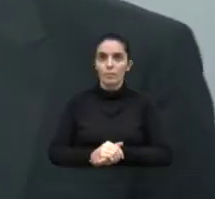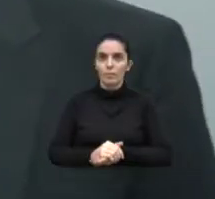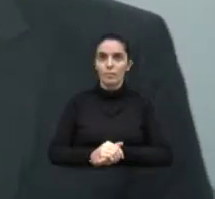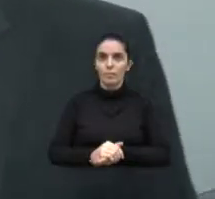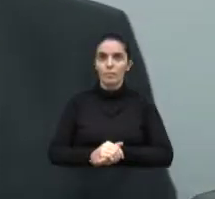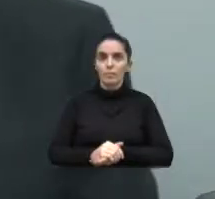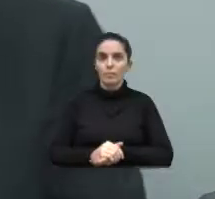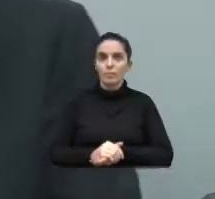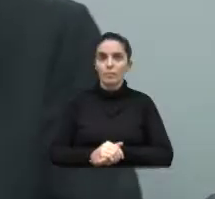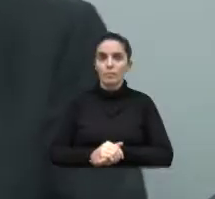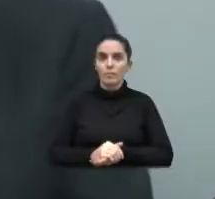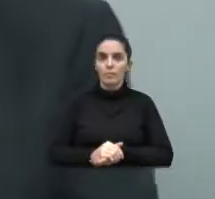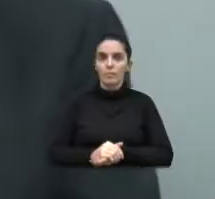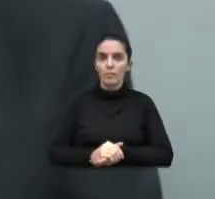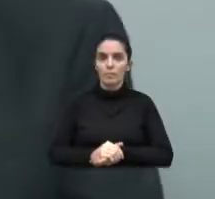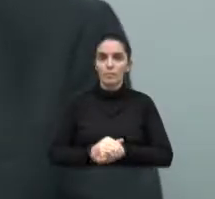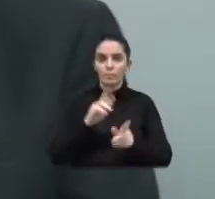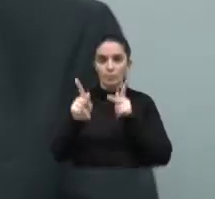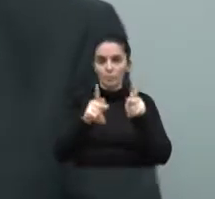Povo do centro.